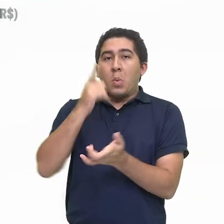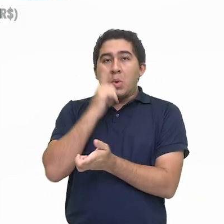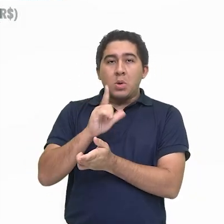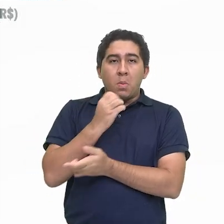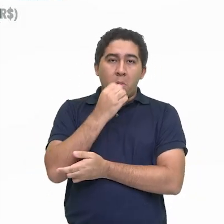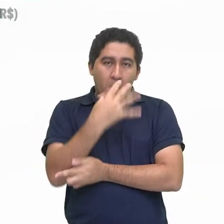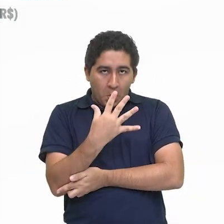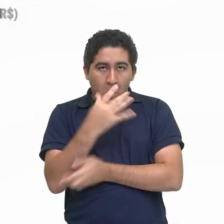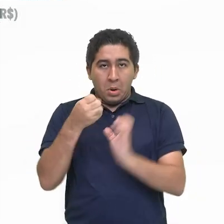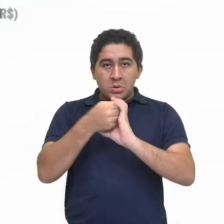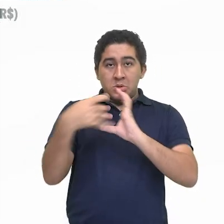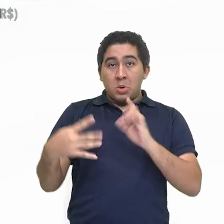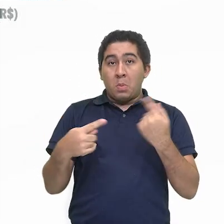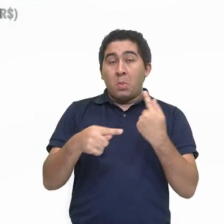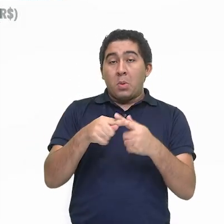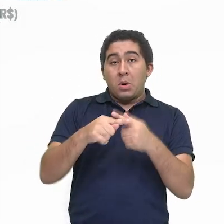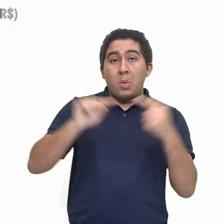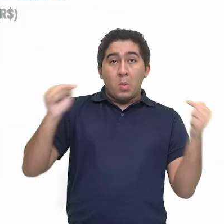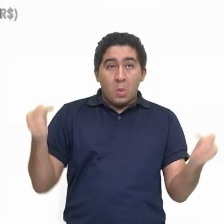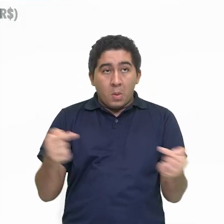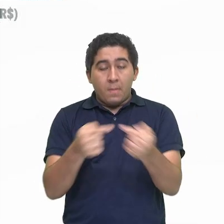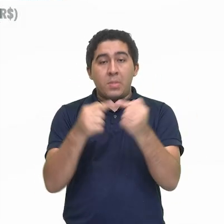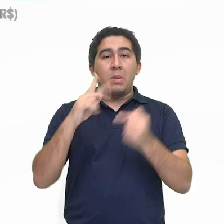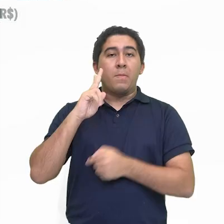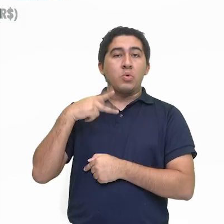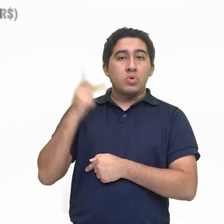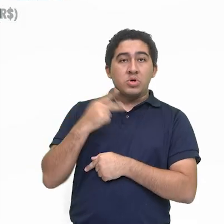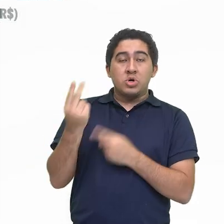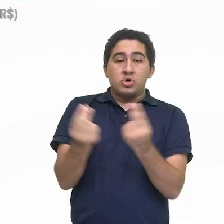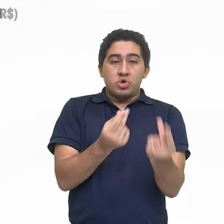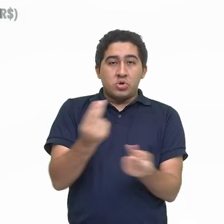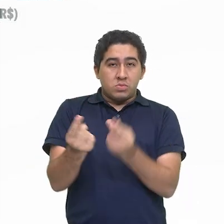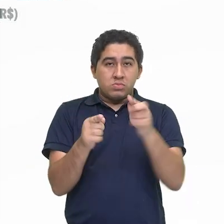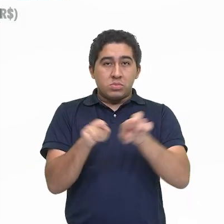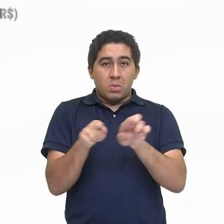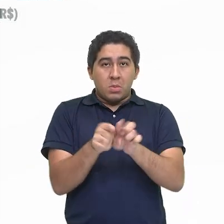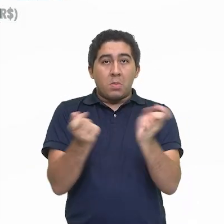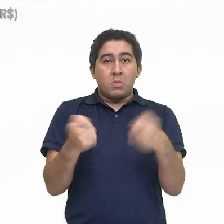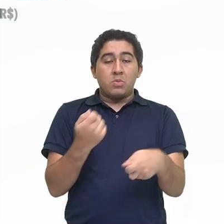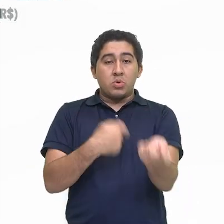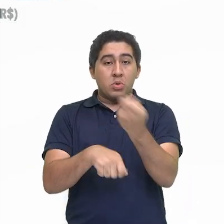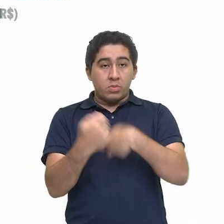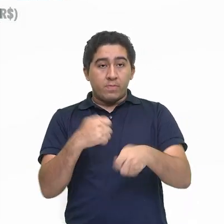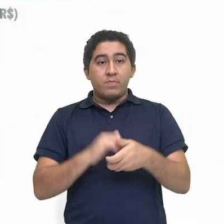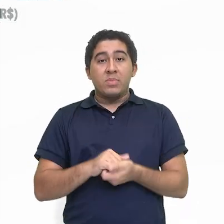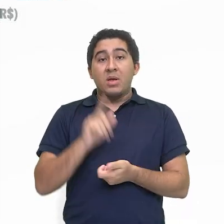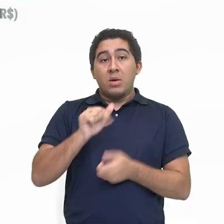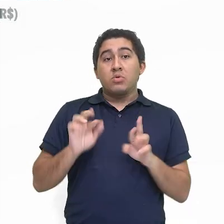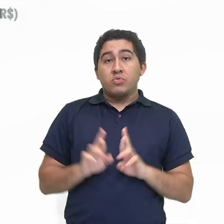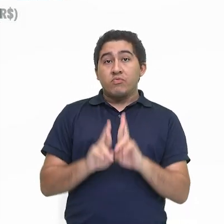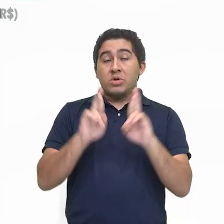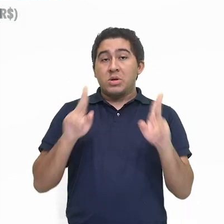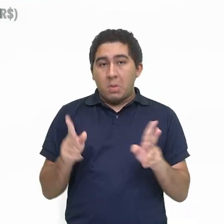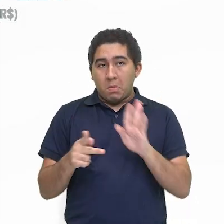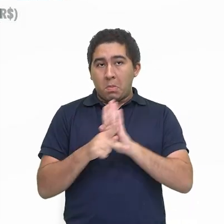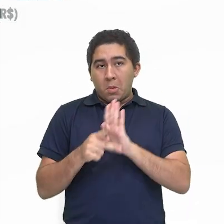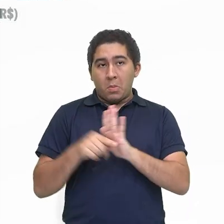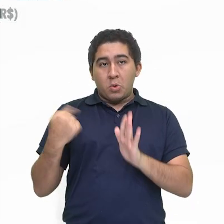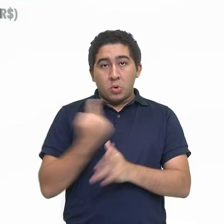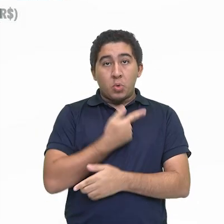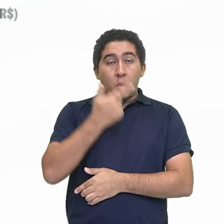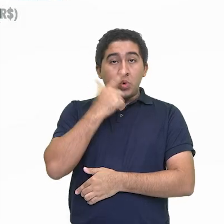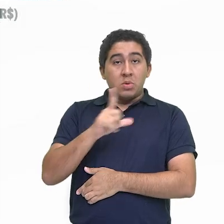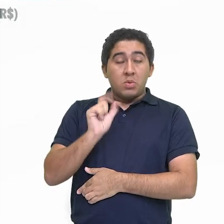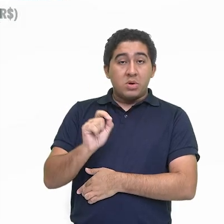ele vai combinar políticas fiscais e monetárias. Esse vai ser o diferencial, para que a gente consiga fugir